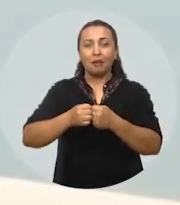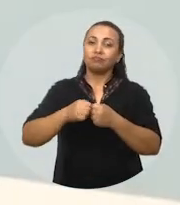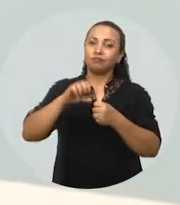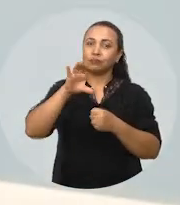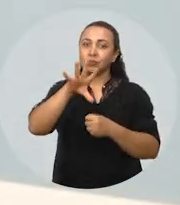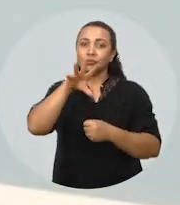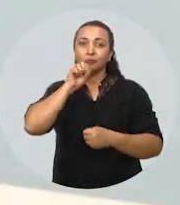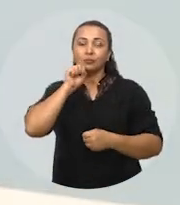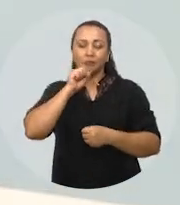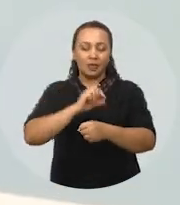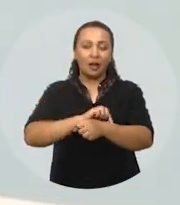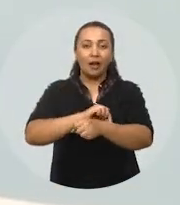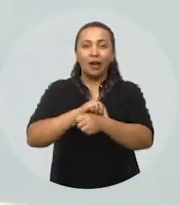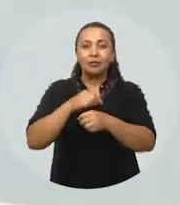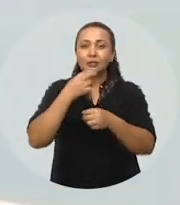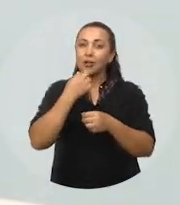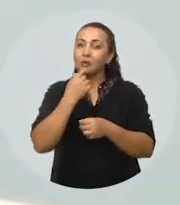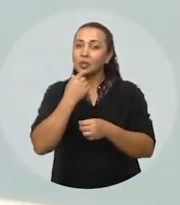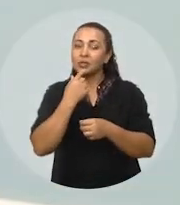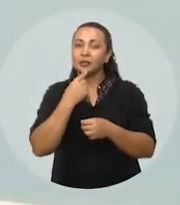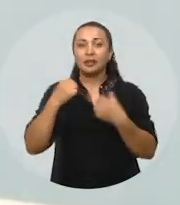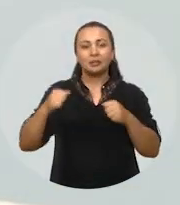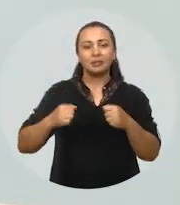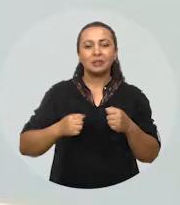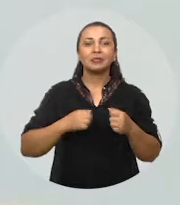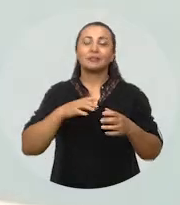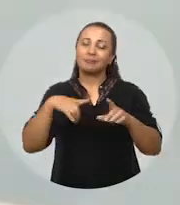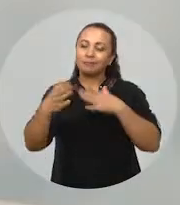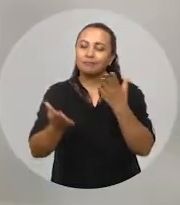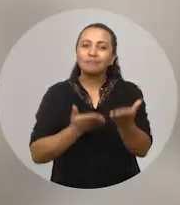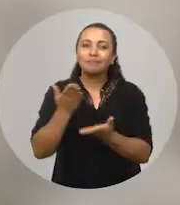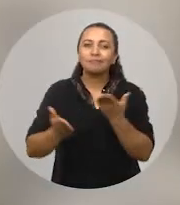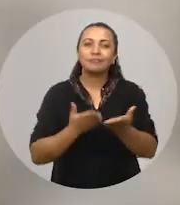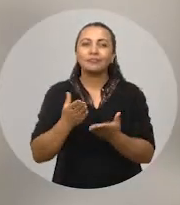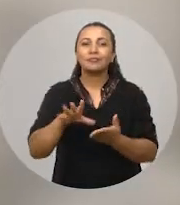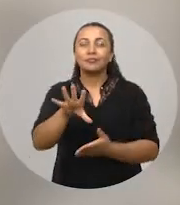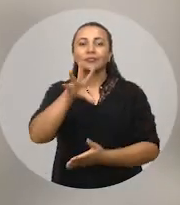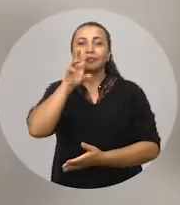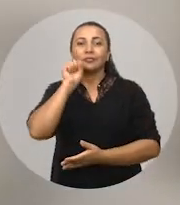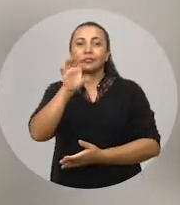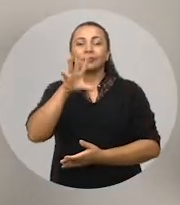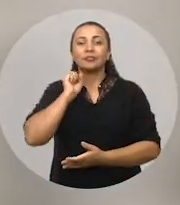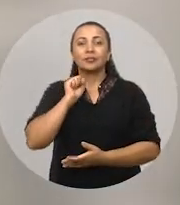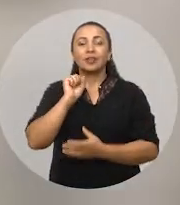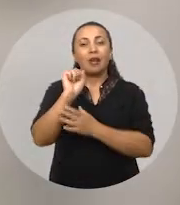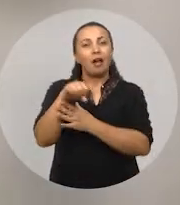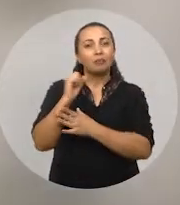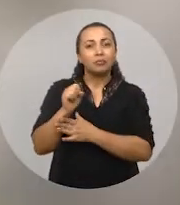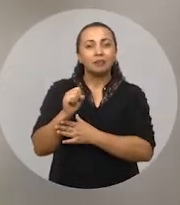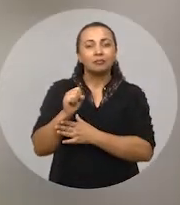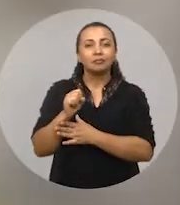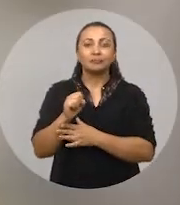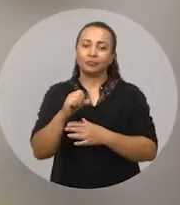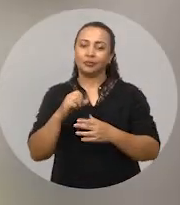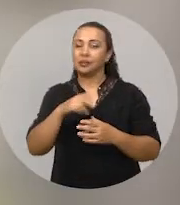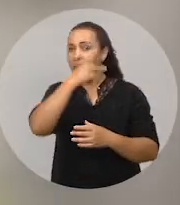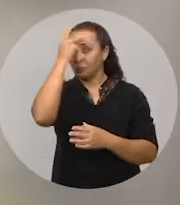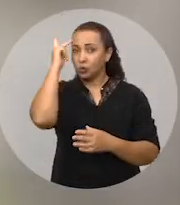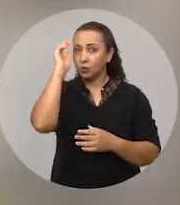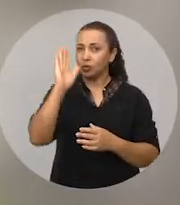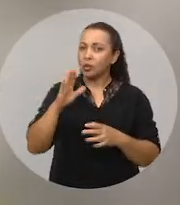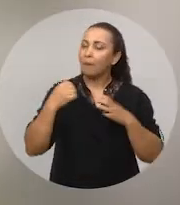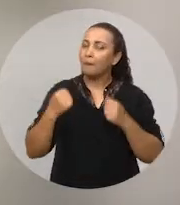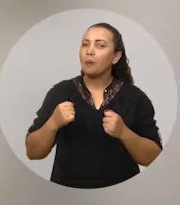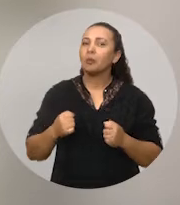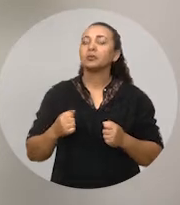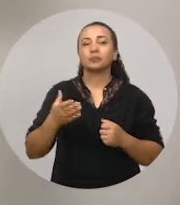que precisam de oxigênio terapia, precisam de oxigênio. Então, nesses casos, o paciente é candidato a se